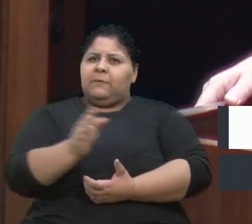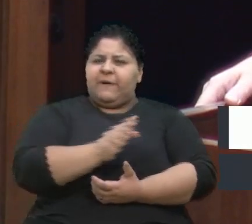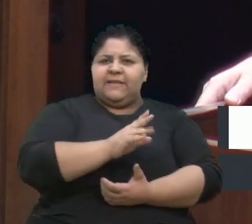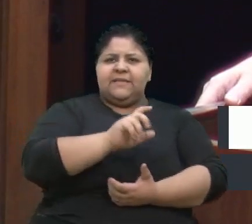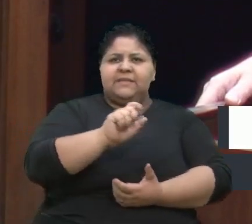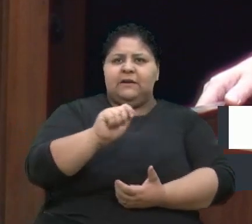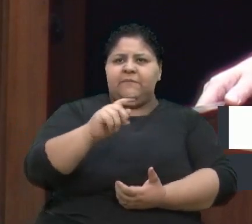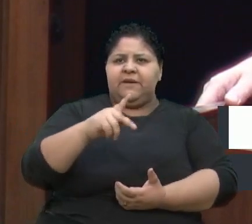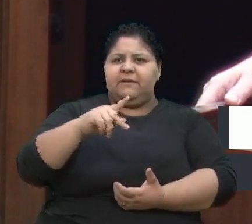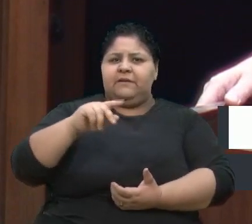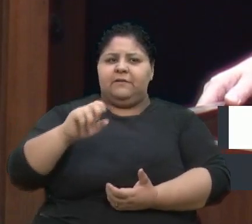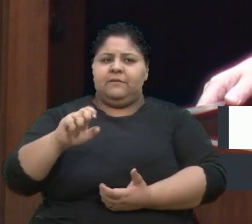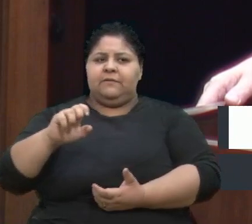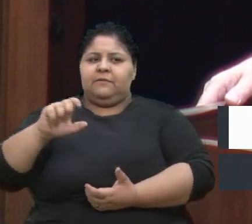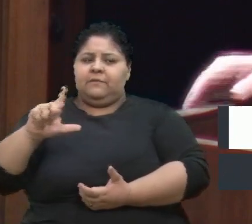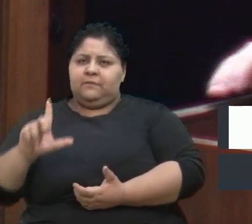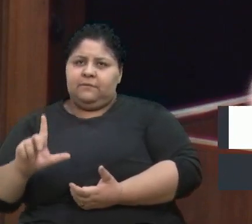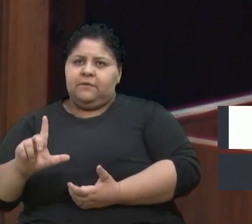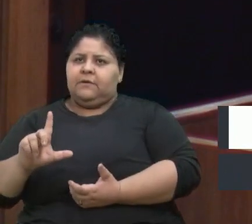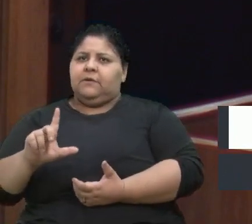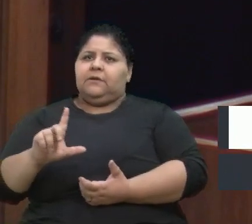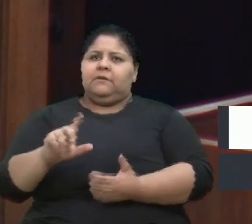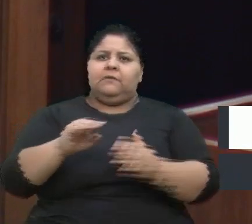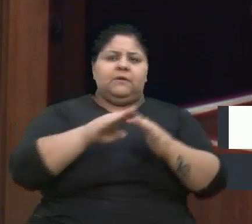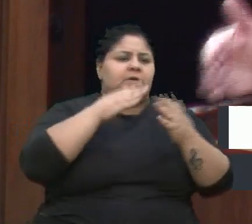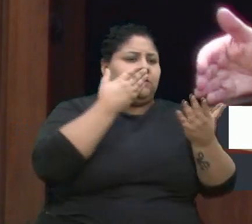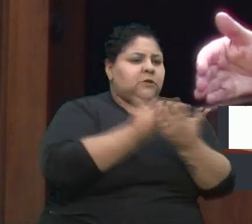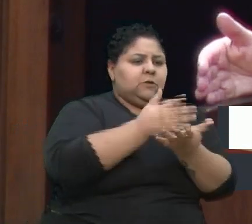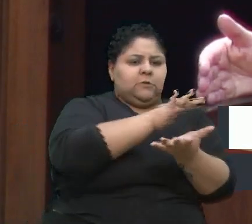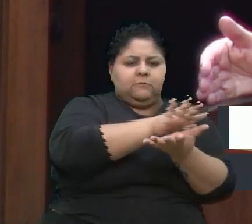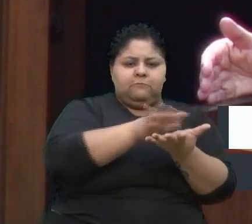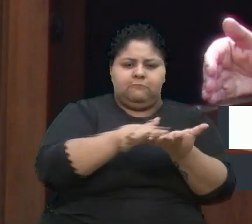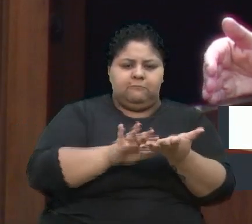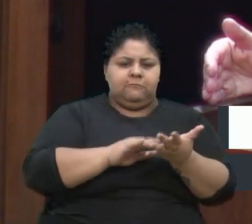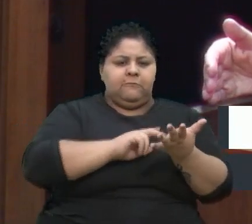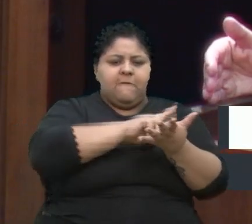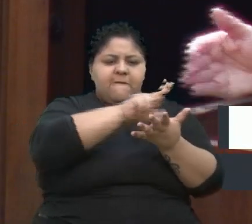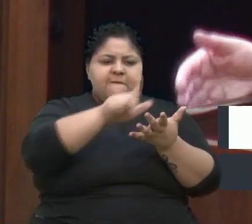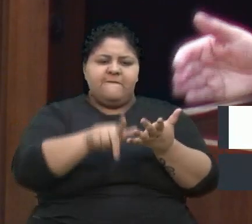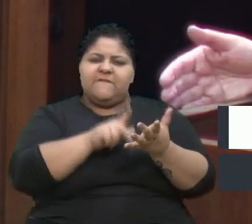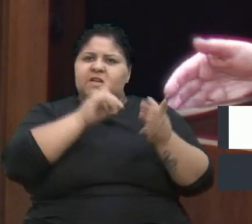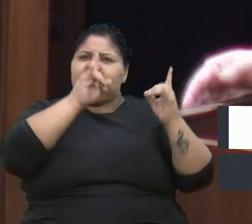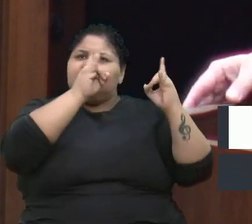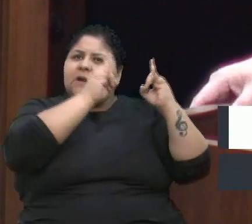a PADEV, enfim, várias entidades que estavam